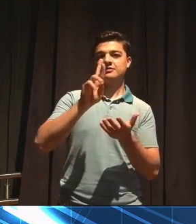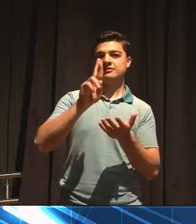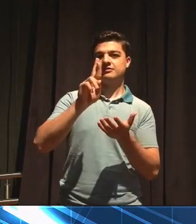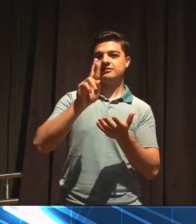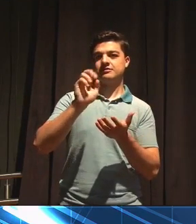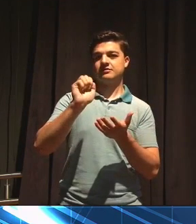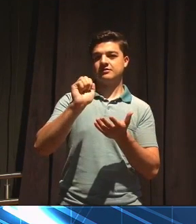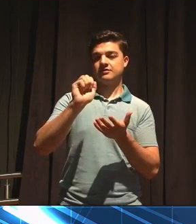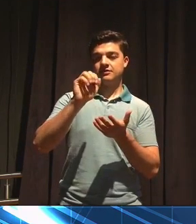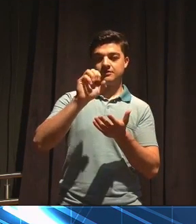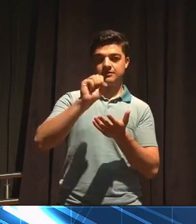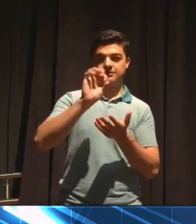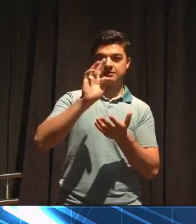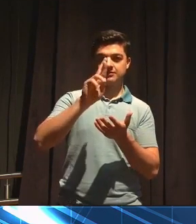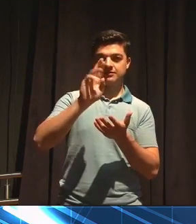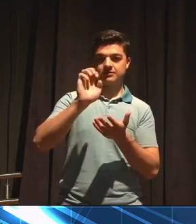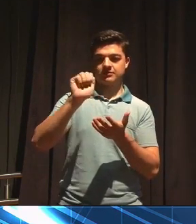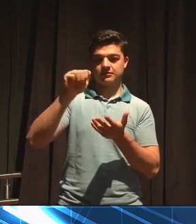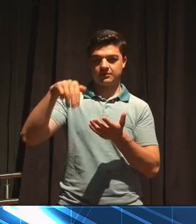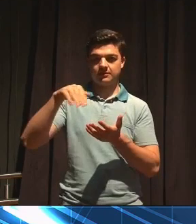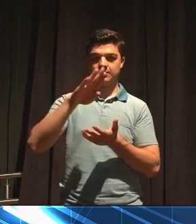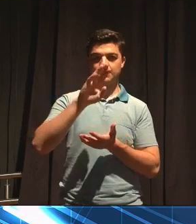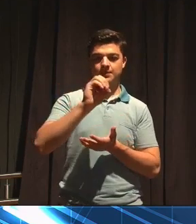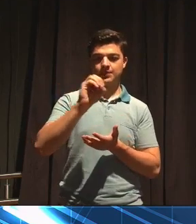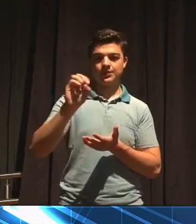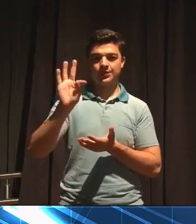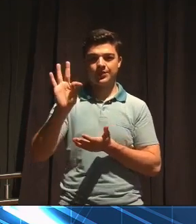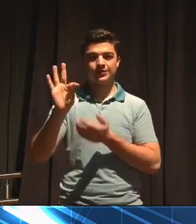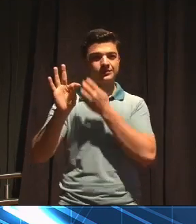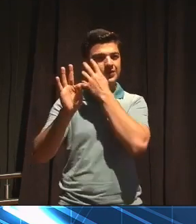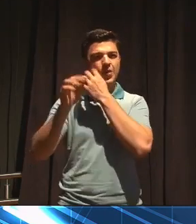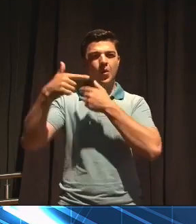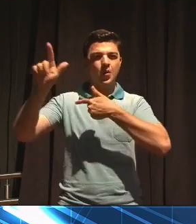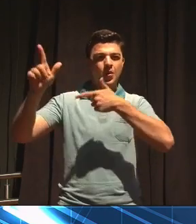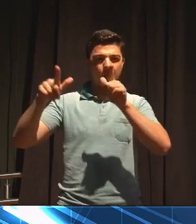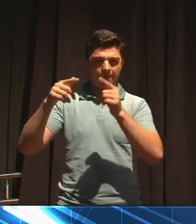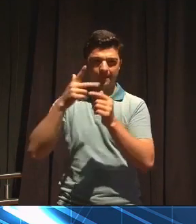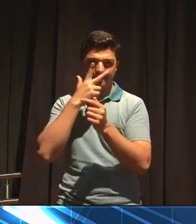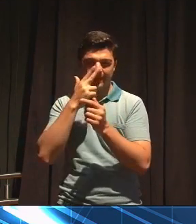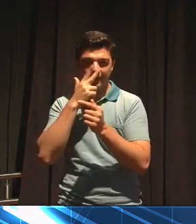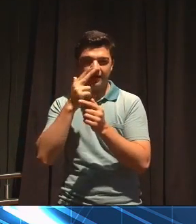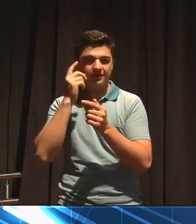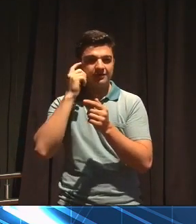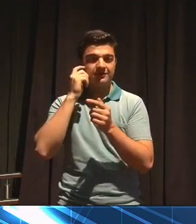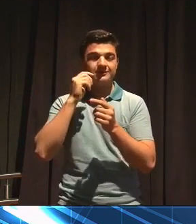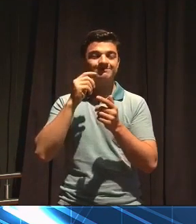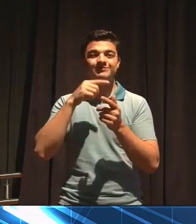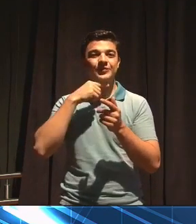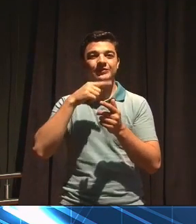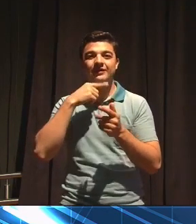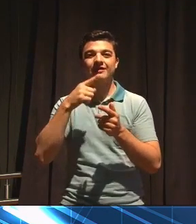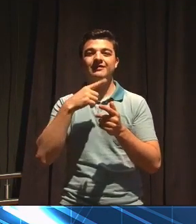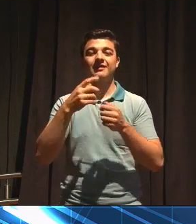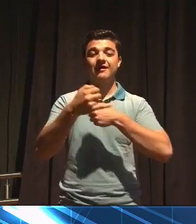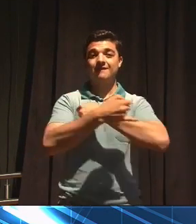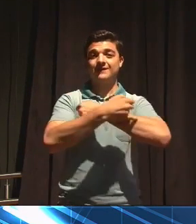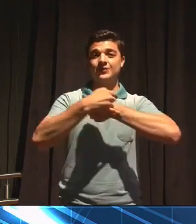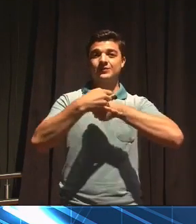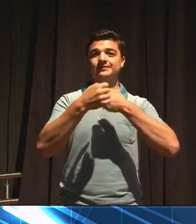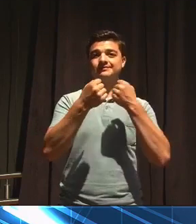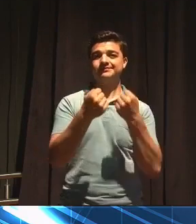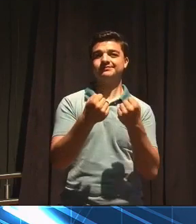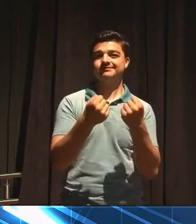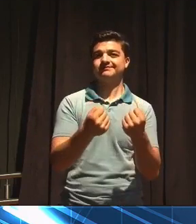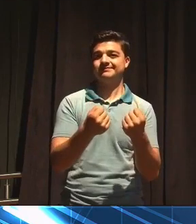ferramentas, alguns serviços desse tipo, tu começa a não fazer tanto tuning e começa a botar muito mais infraestrutura. E isso, consequentemente,